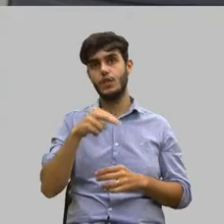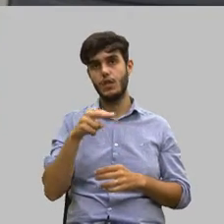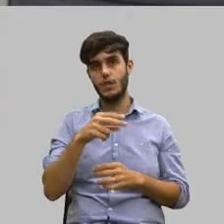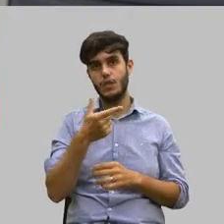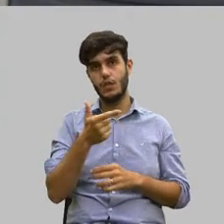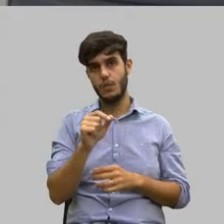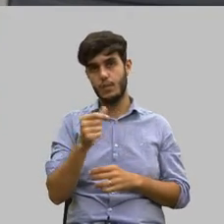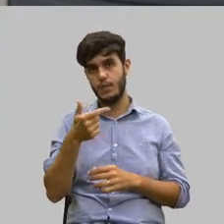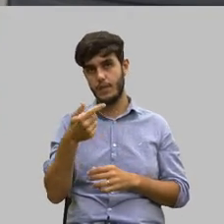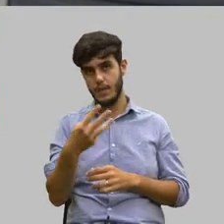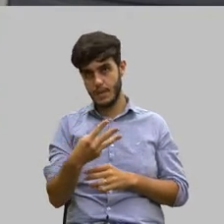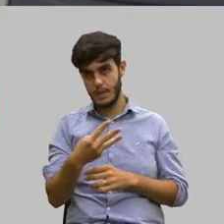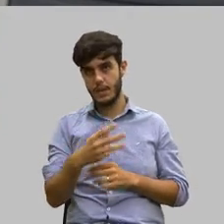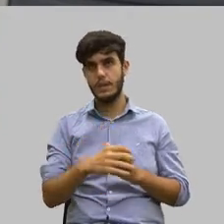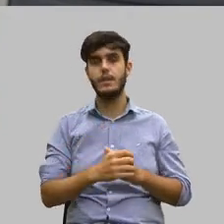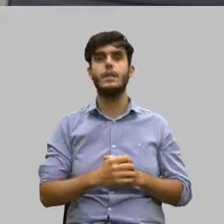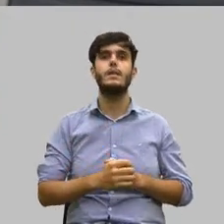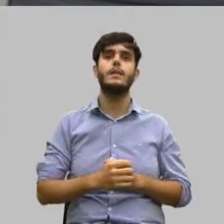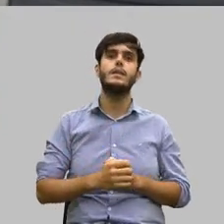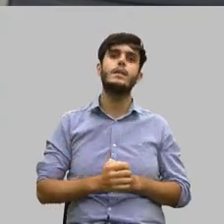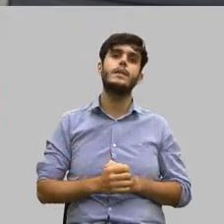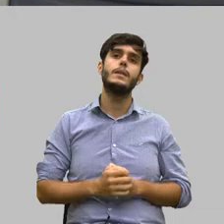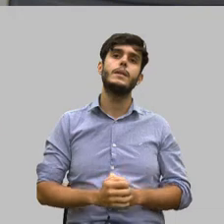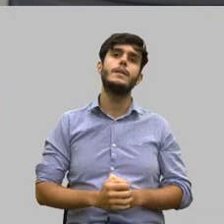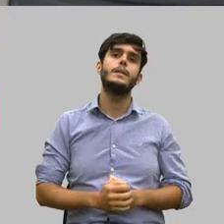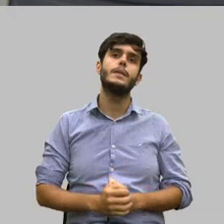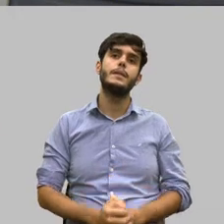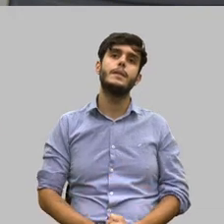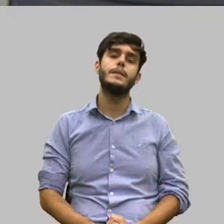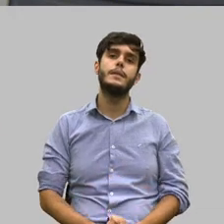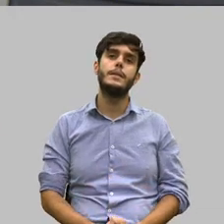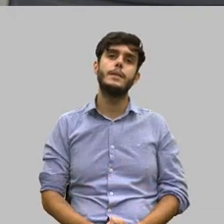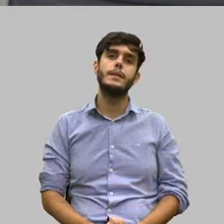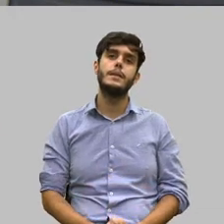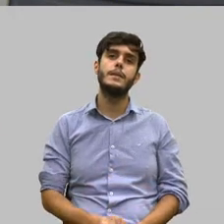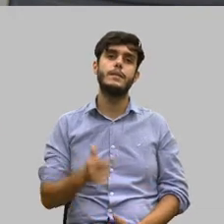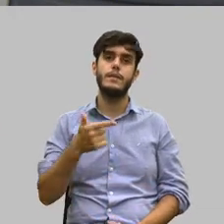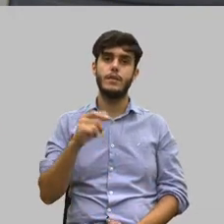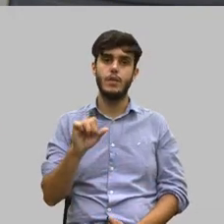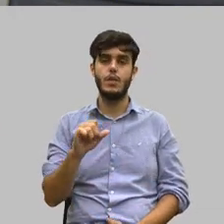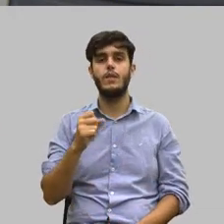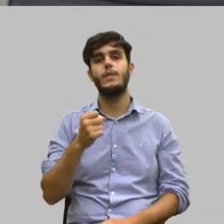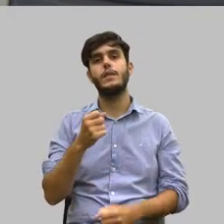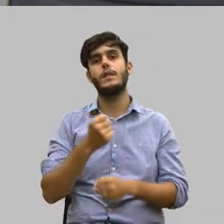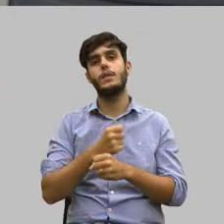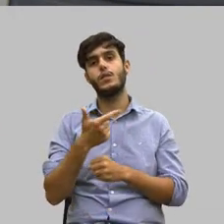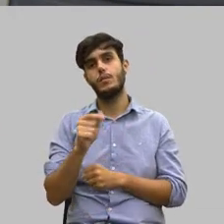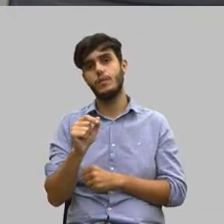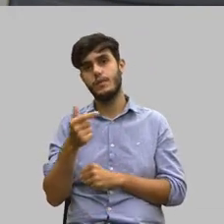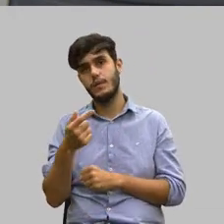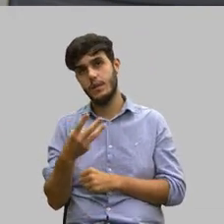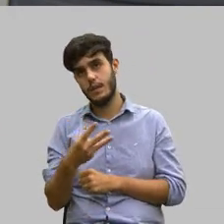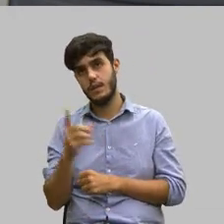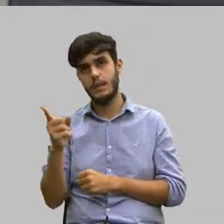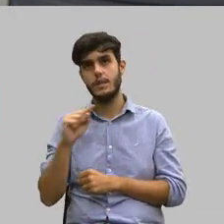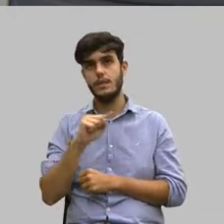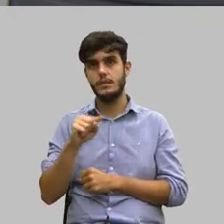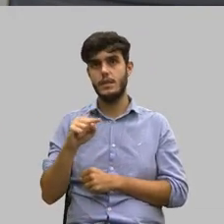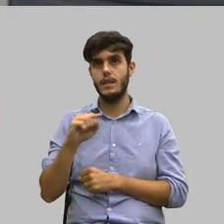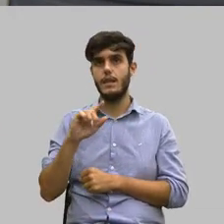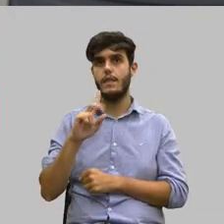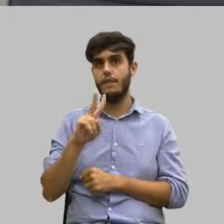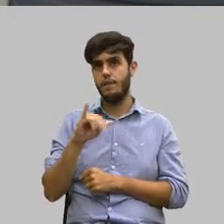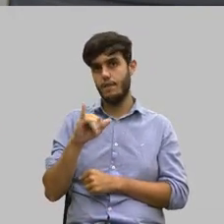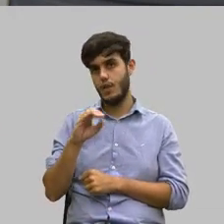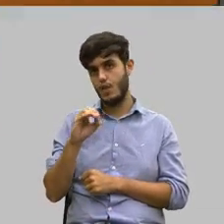2023 e caminharei pro senhor por gentileza 29223 ao Deputado zela viola com a respeito